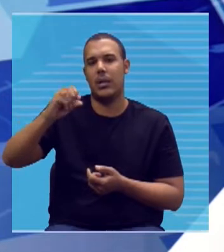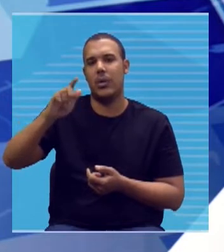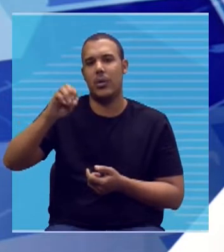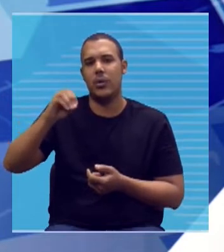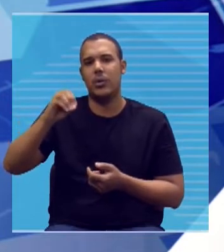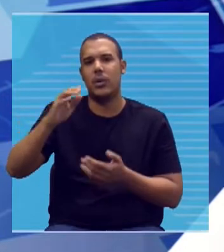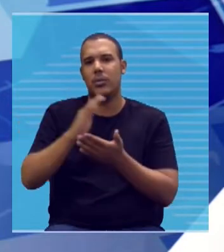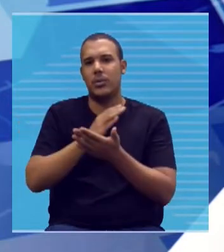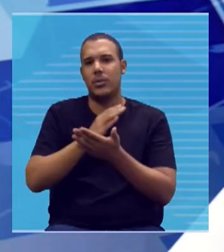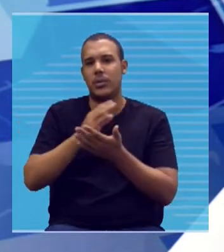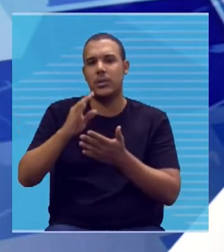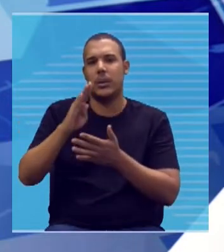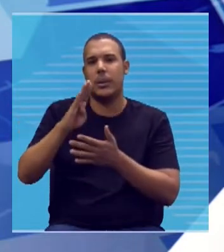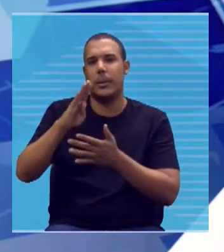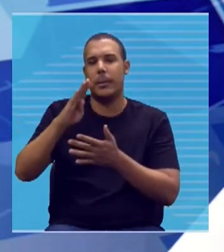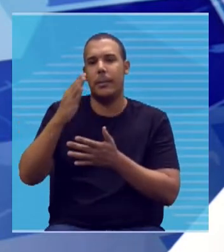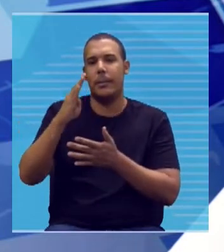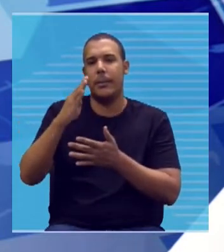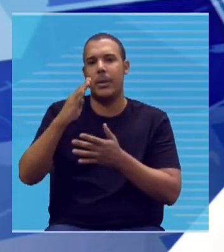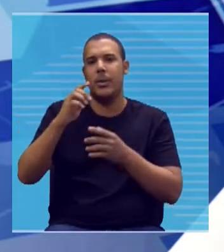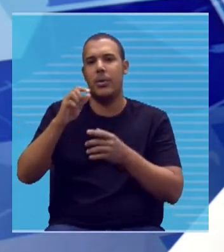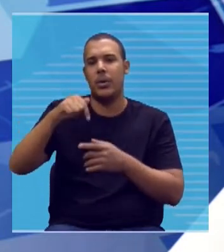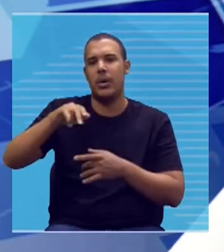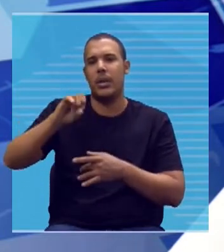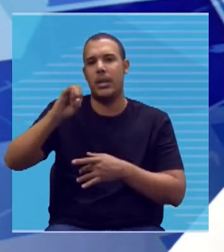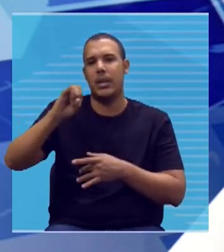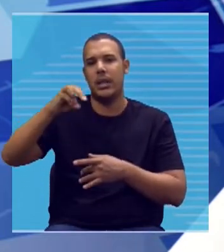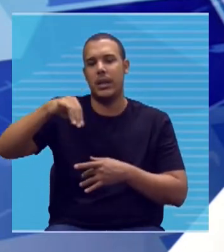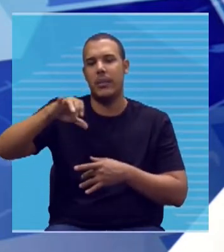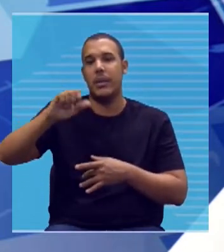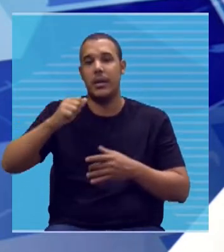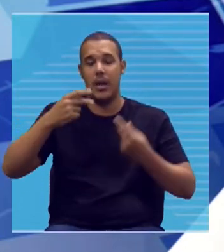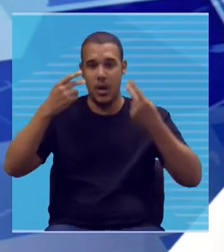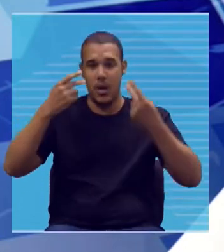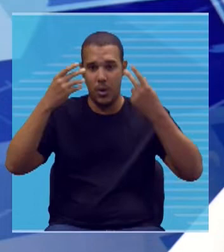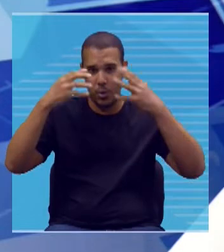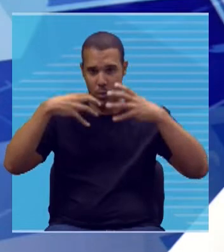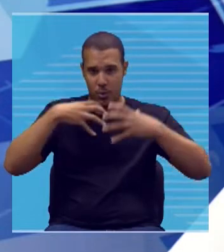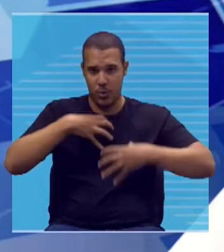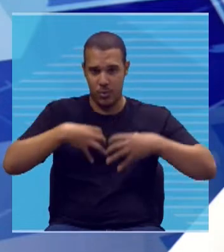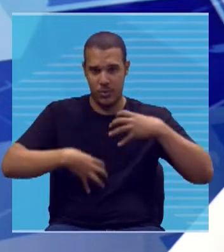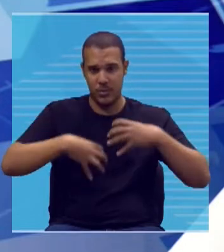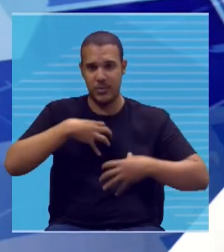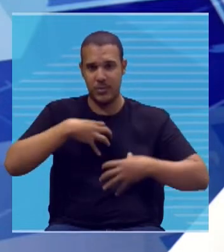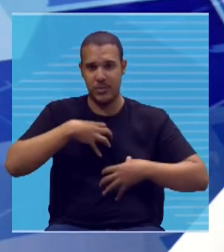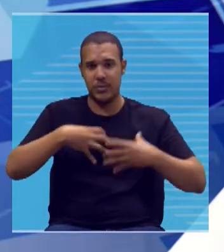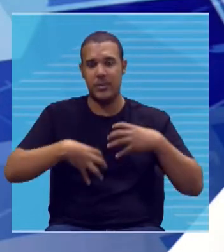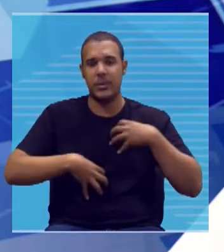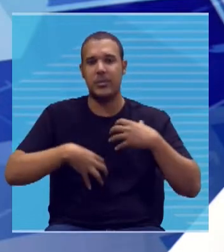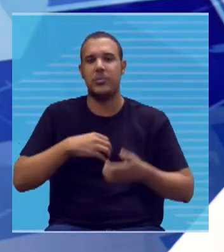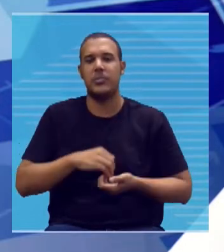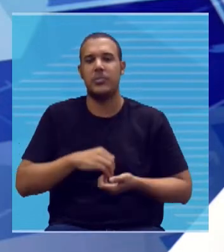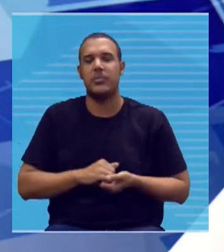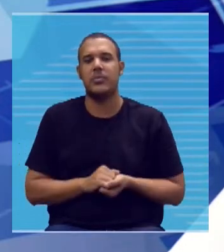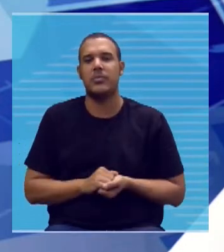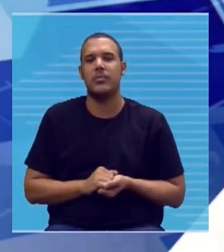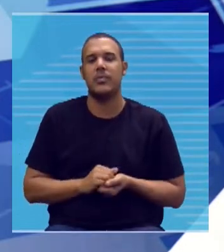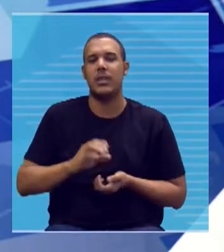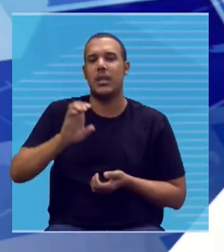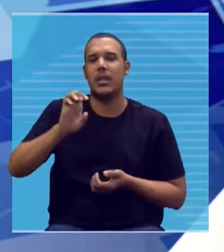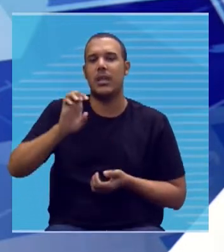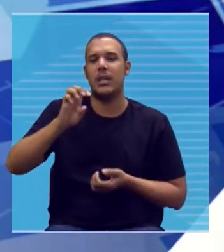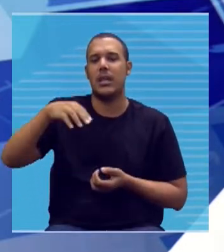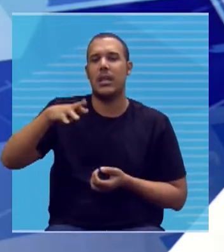bioquímicas há evidências anatômicas anatomia comparada fisiologia comparada em biologia